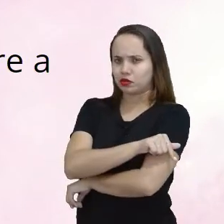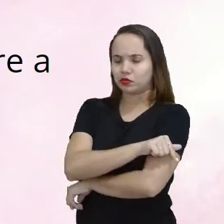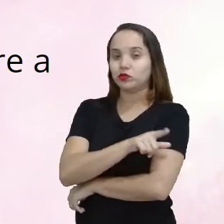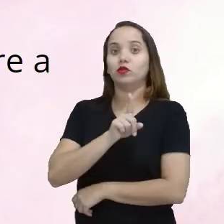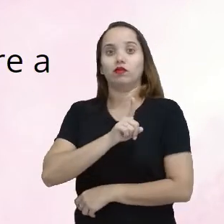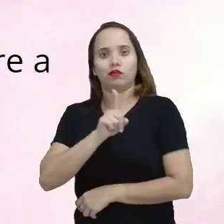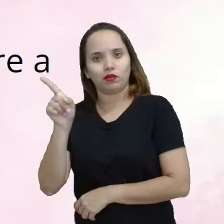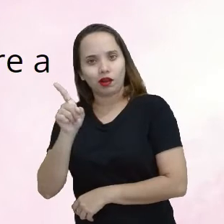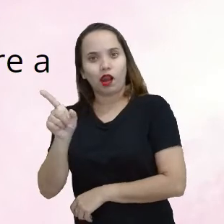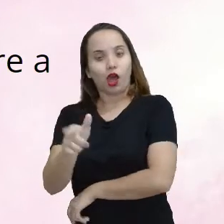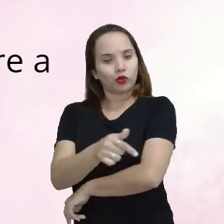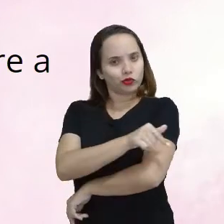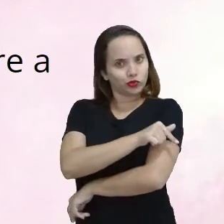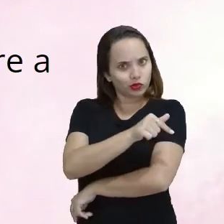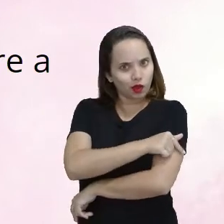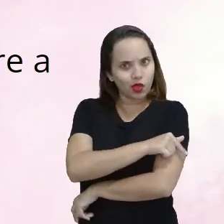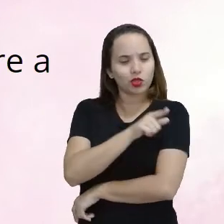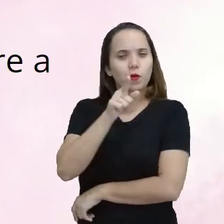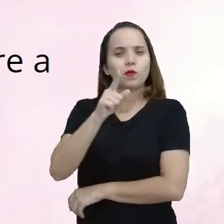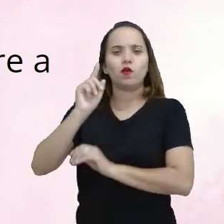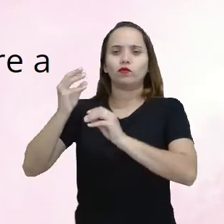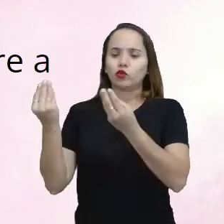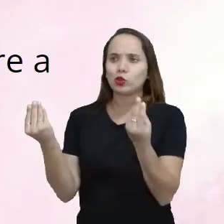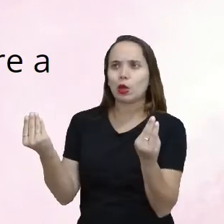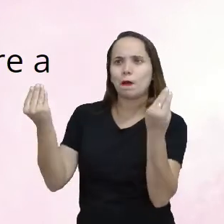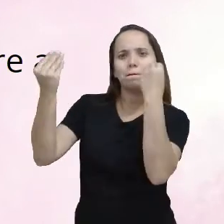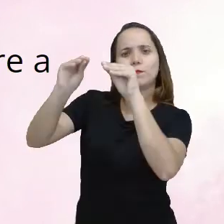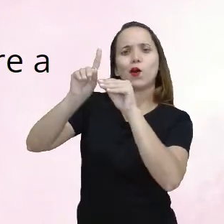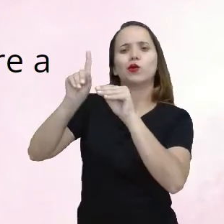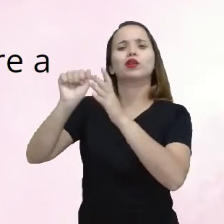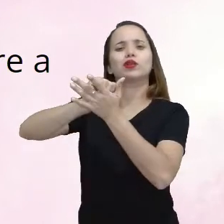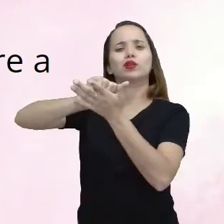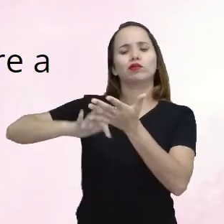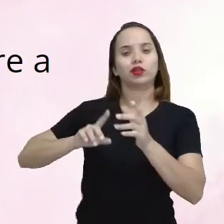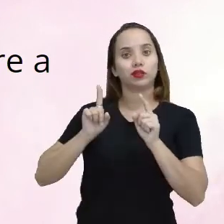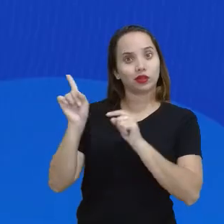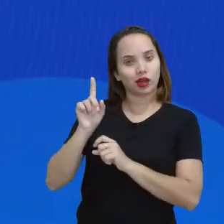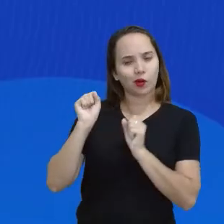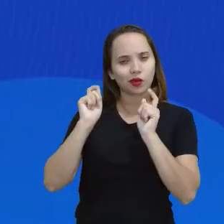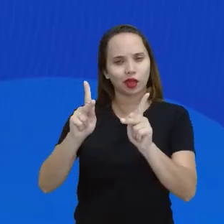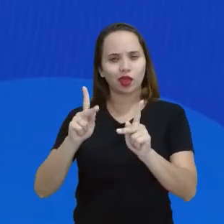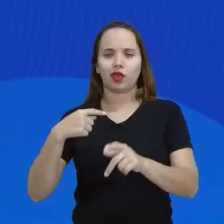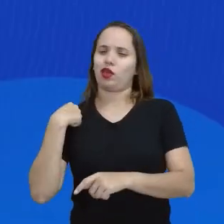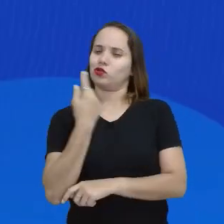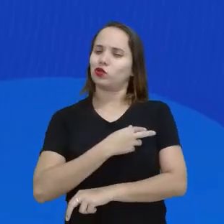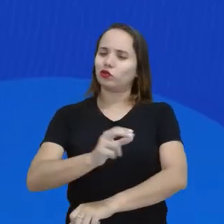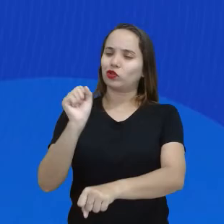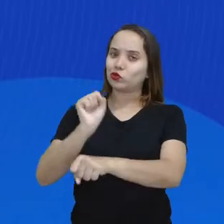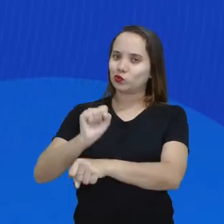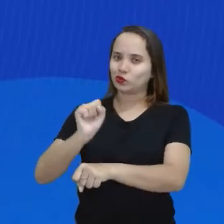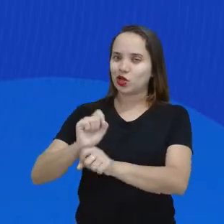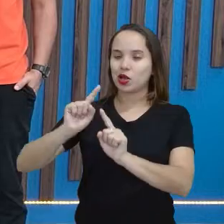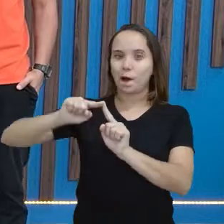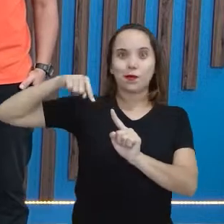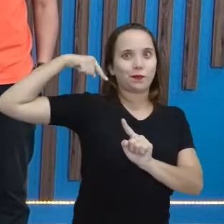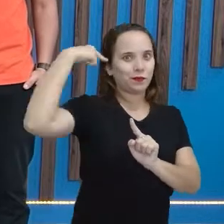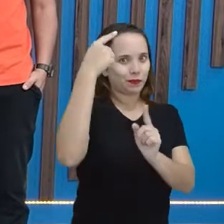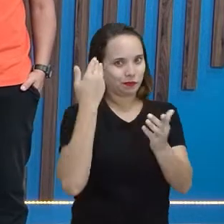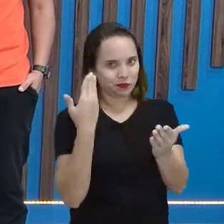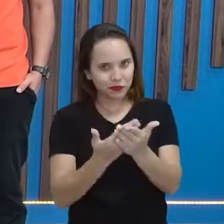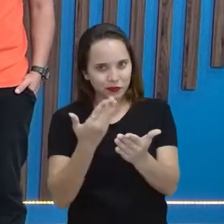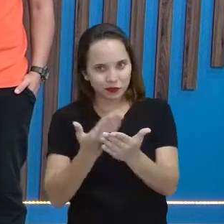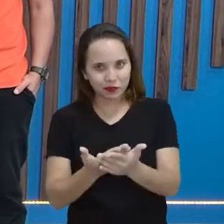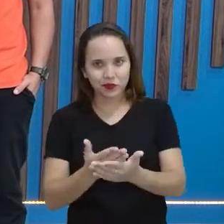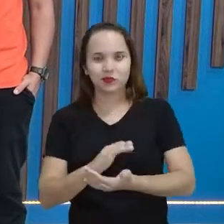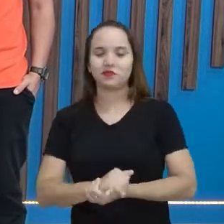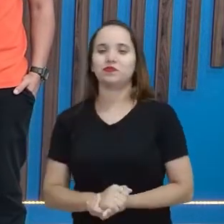ano você sobe essa atividade, você faz o upload dessa atividade. Belezinha, a gente aguarda isso aí na nossa próxima